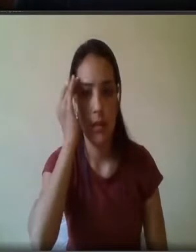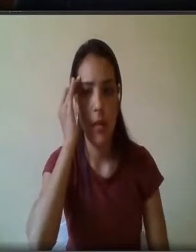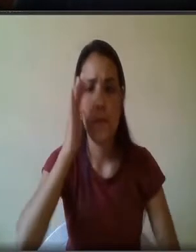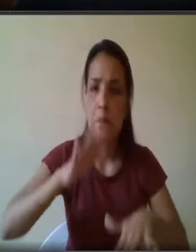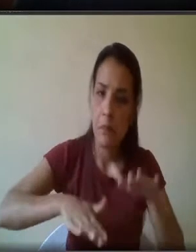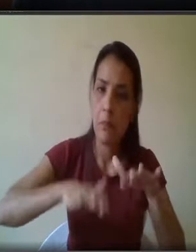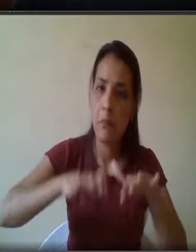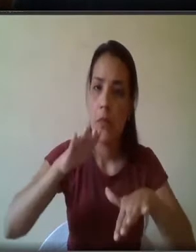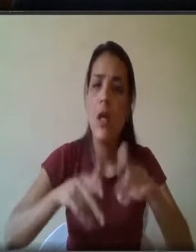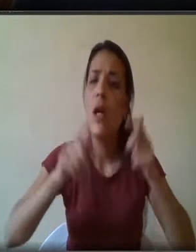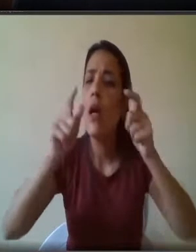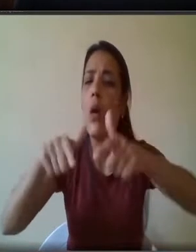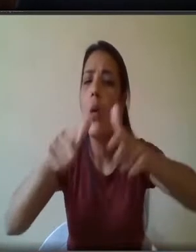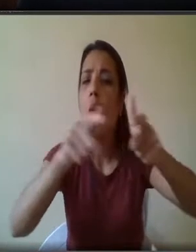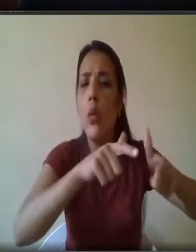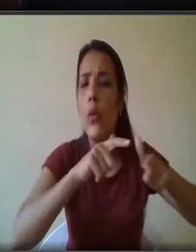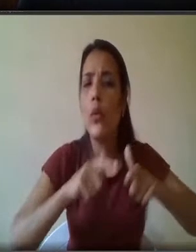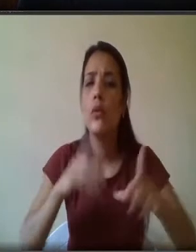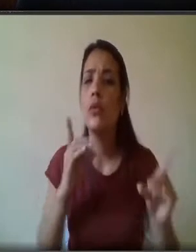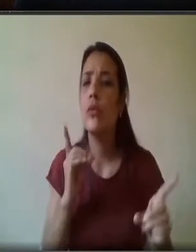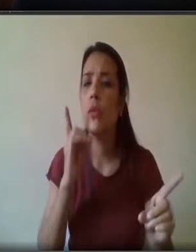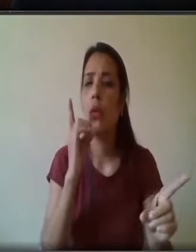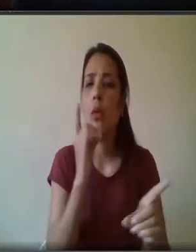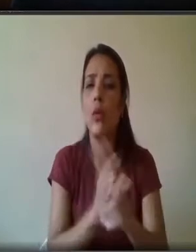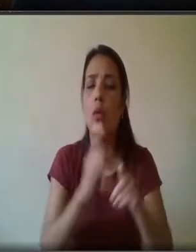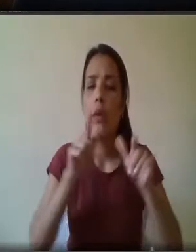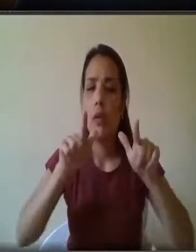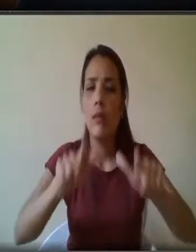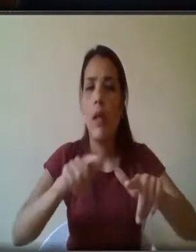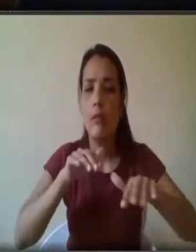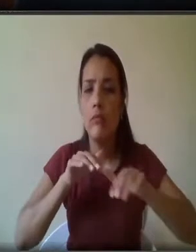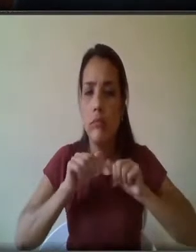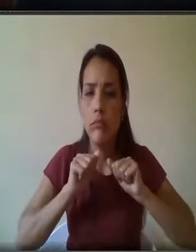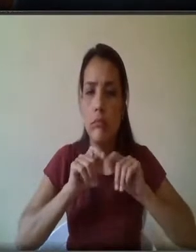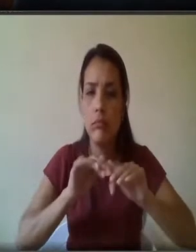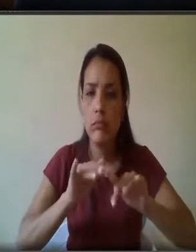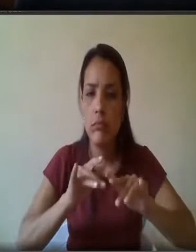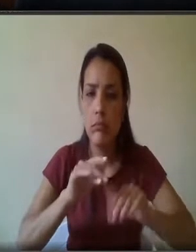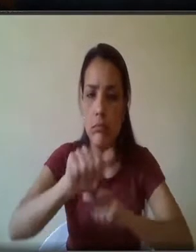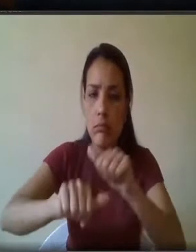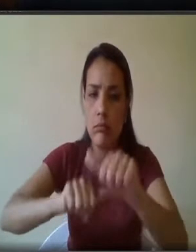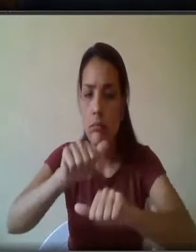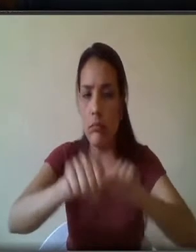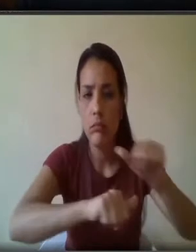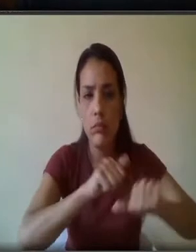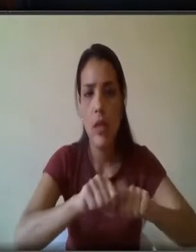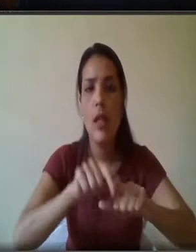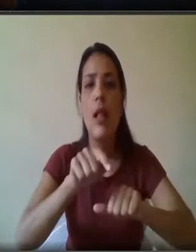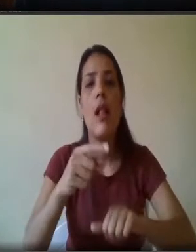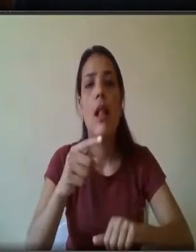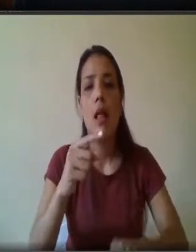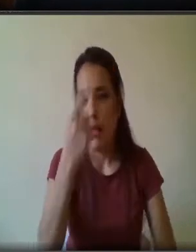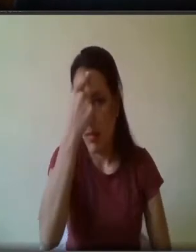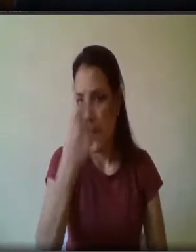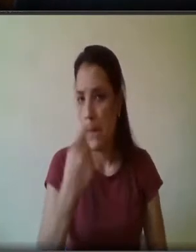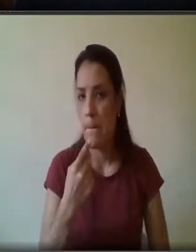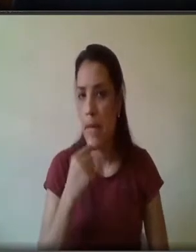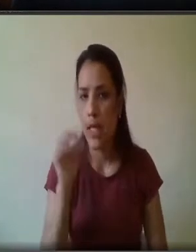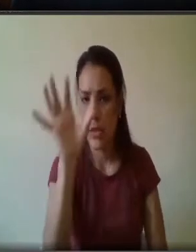placas tectônicas. E aí aqui é mais ou menos um resumo nesse mapa mundi, como é que você